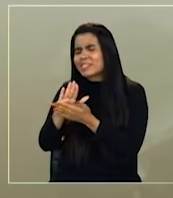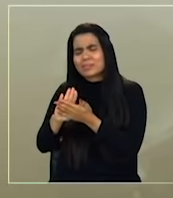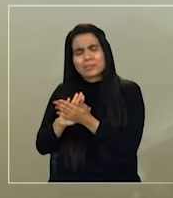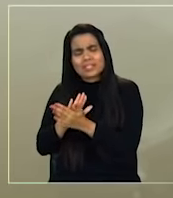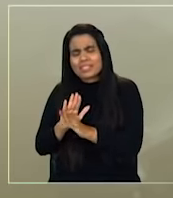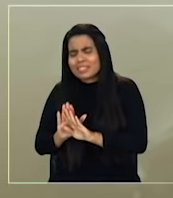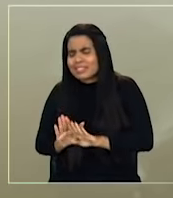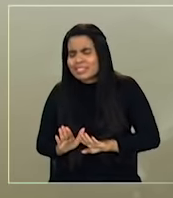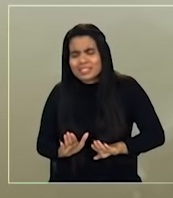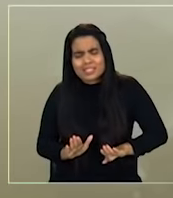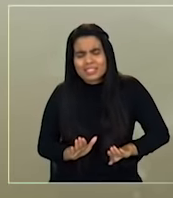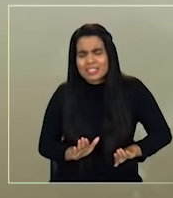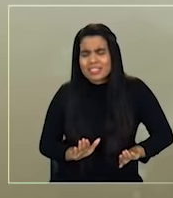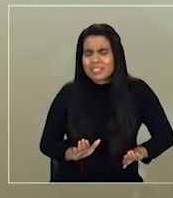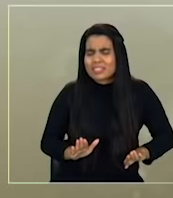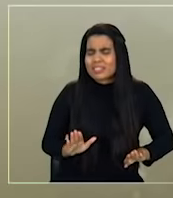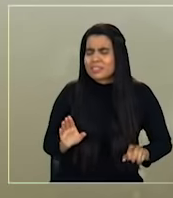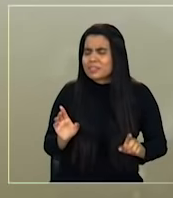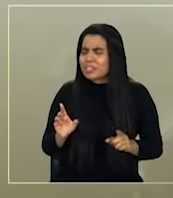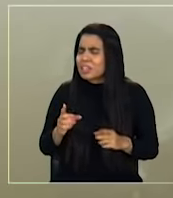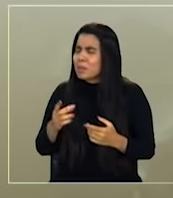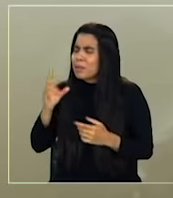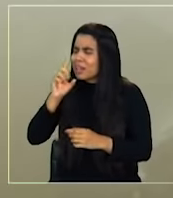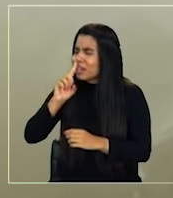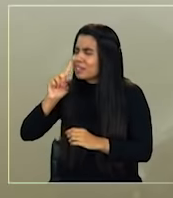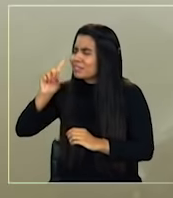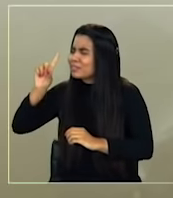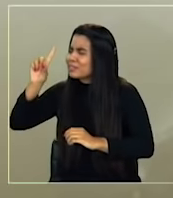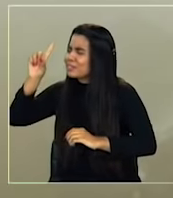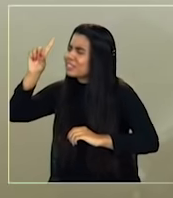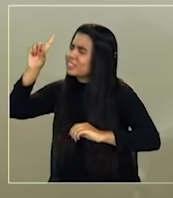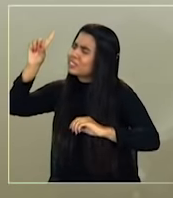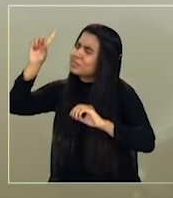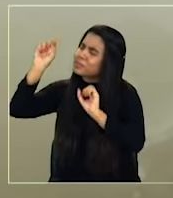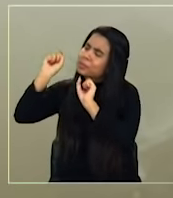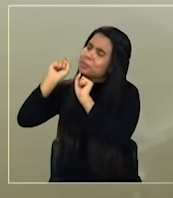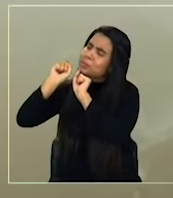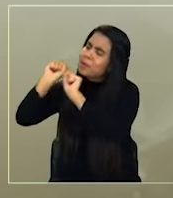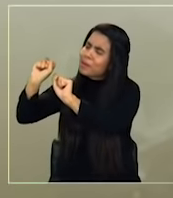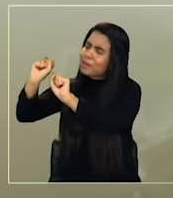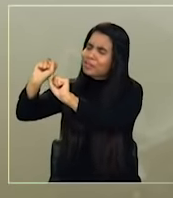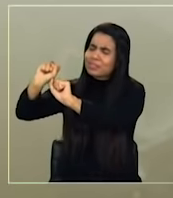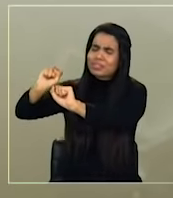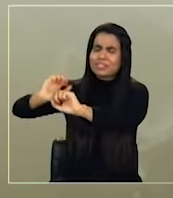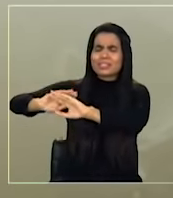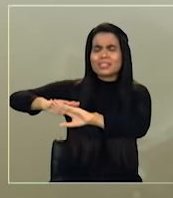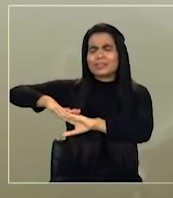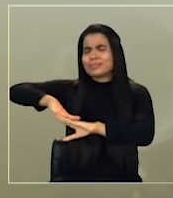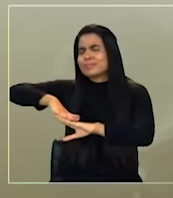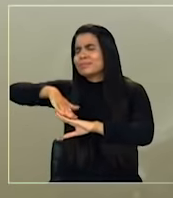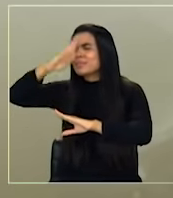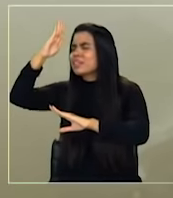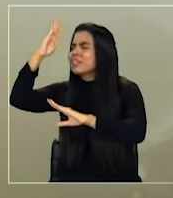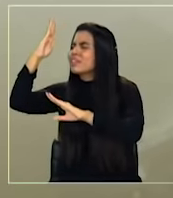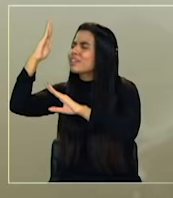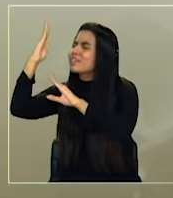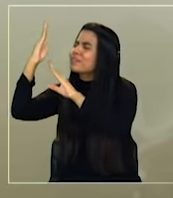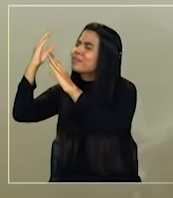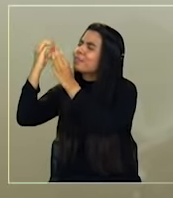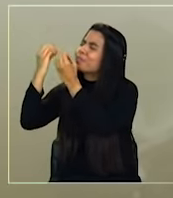para mim, mais do que Tu podes, mais do que Tu podes me